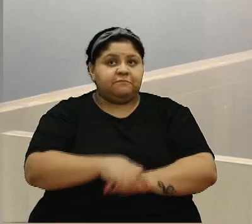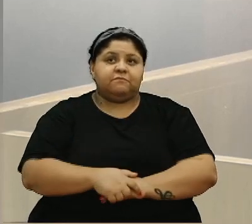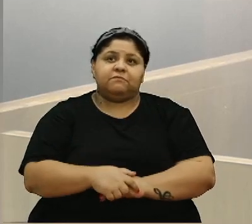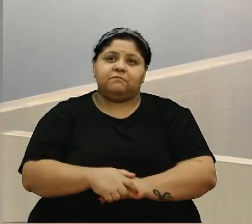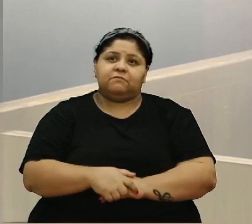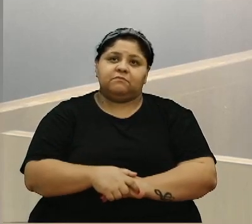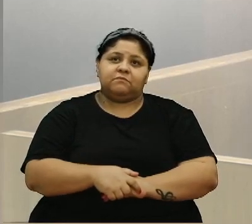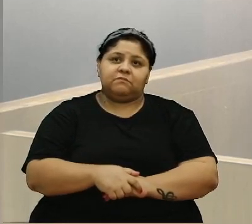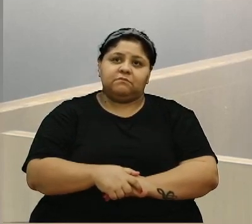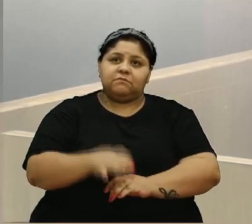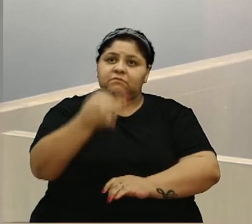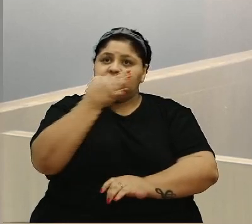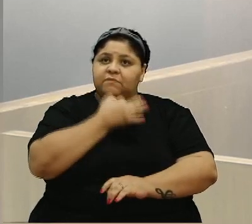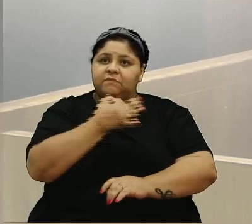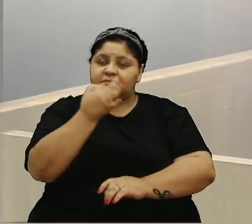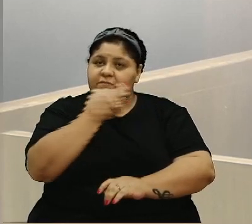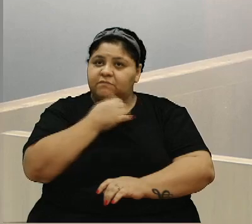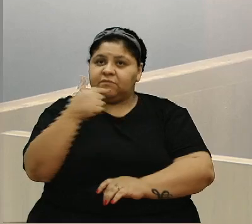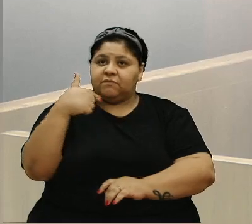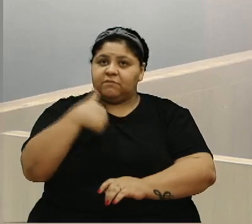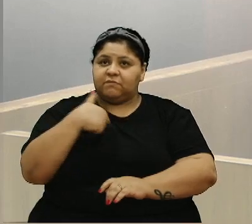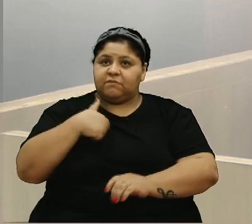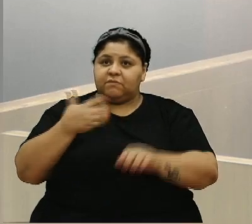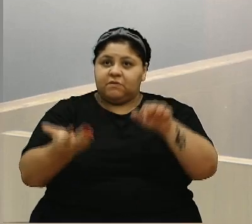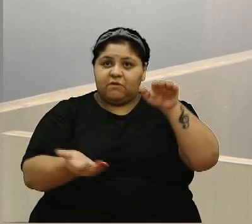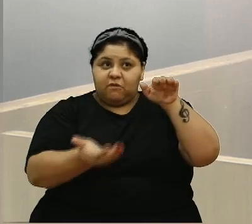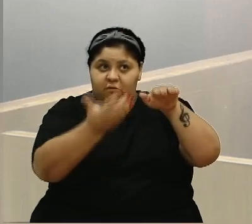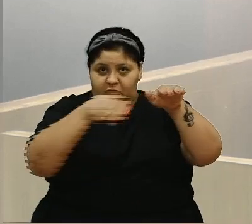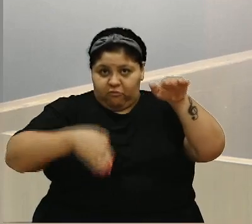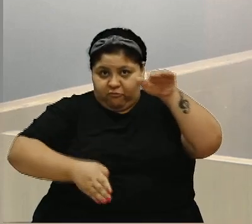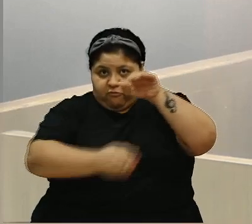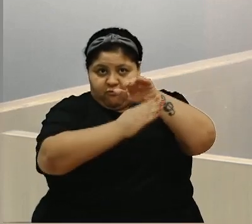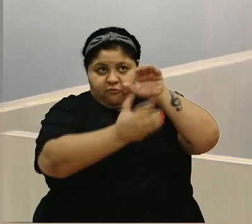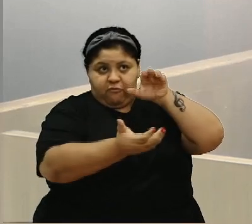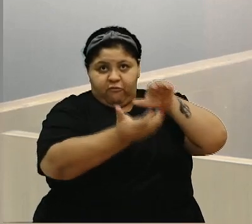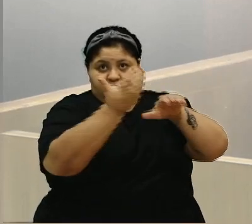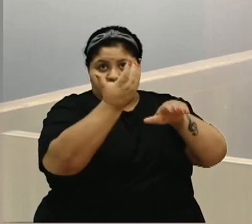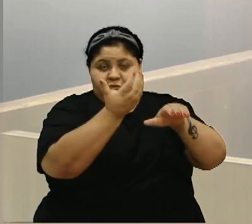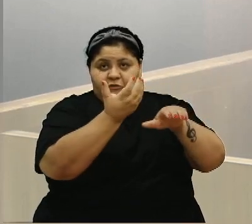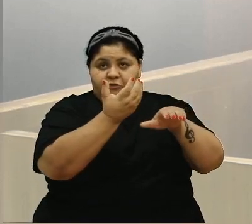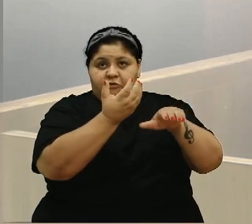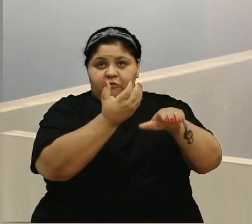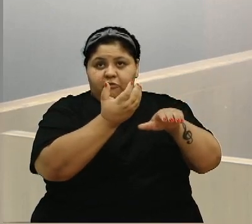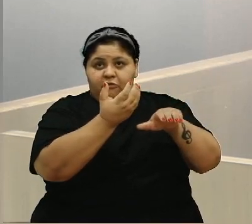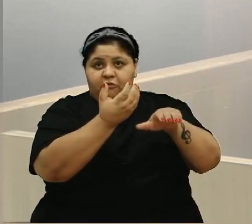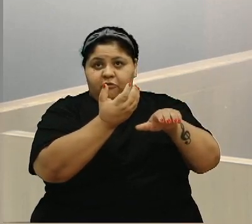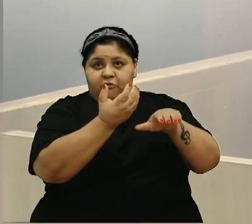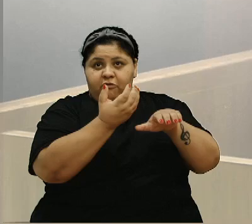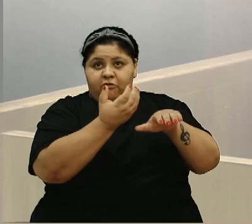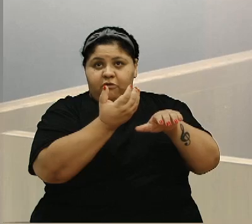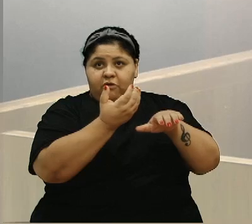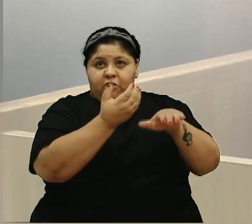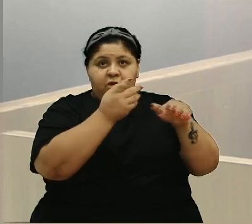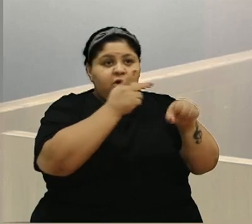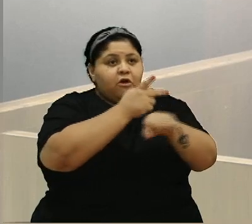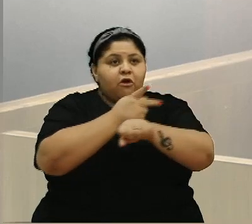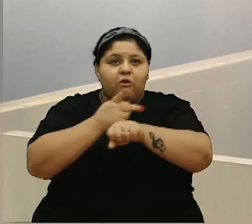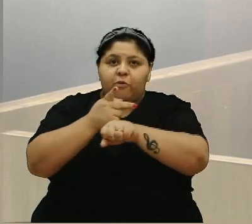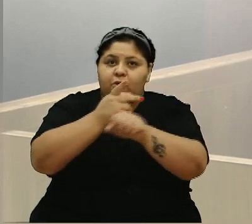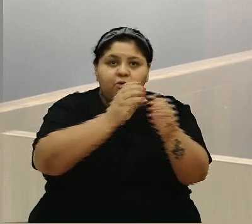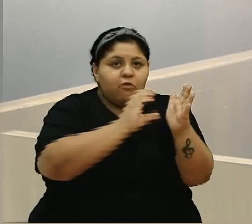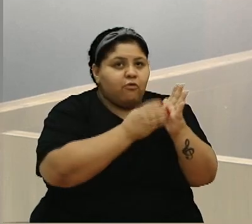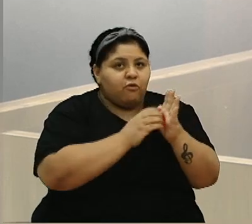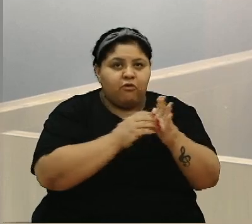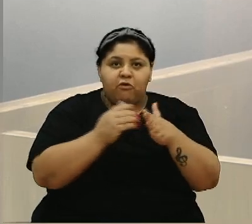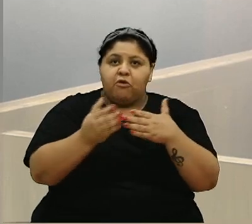interesse público, é Caxias do Sul. Quando eu vou a Brasília buscar recurso, eu vou do PSOL ao PL. E eu não quero saber que partido que o